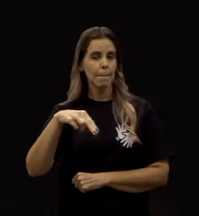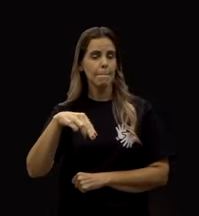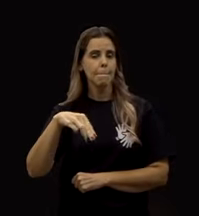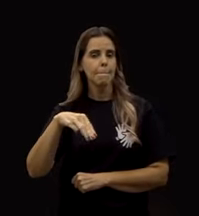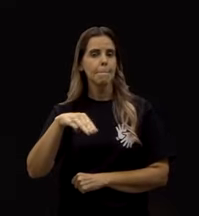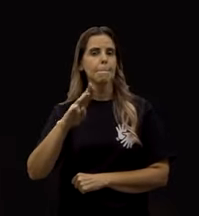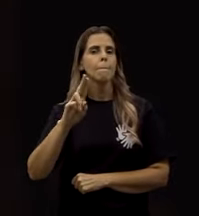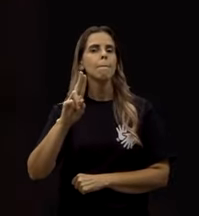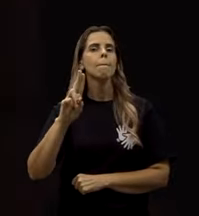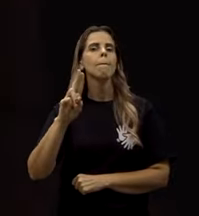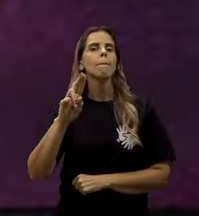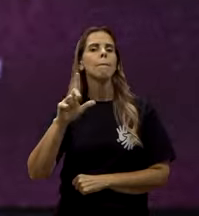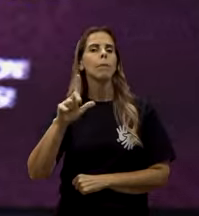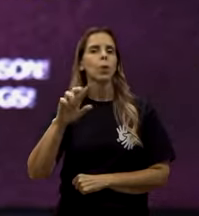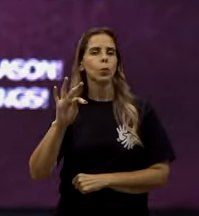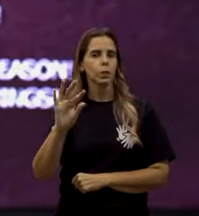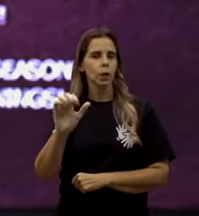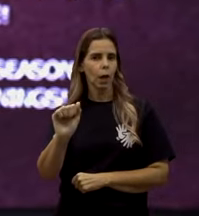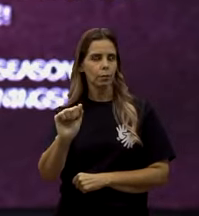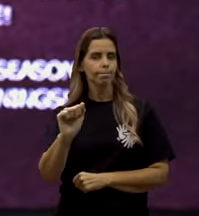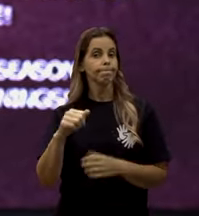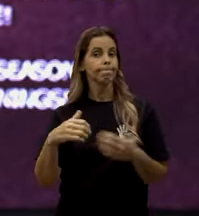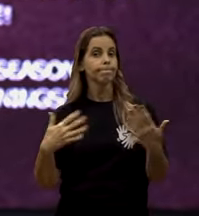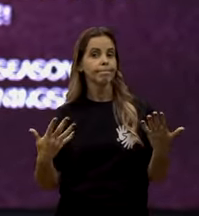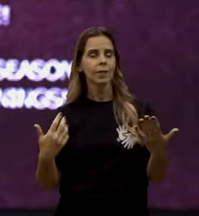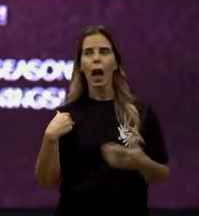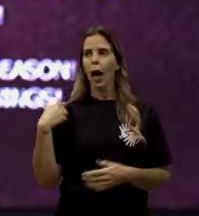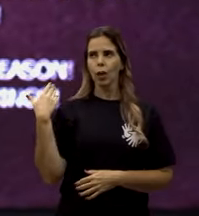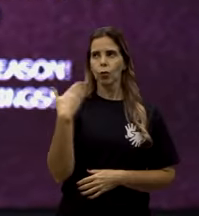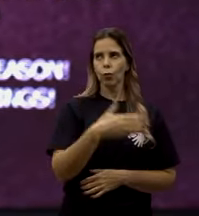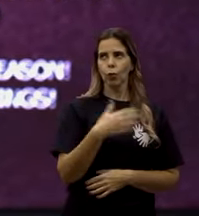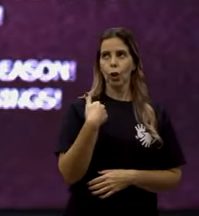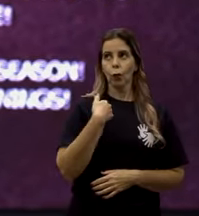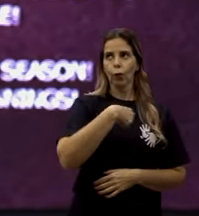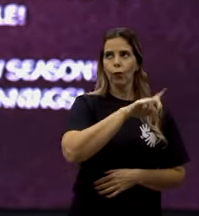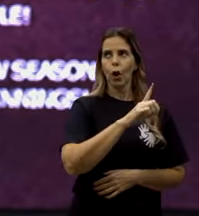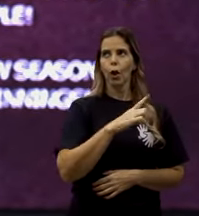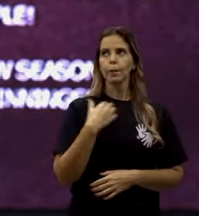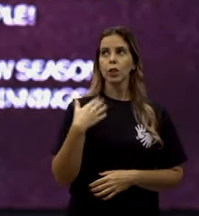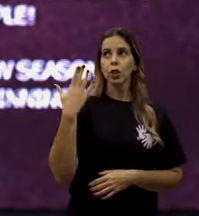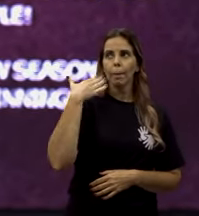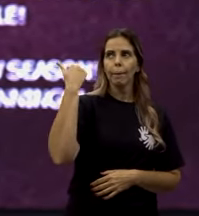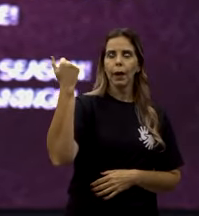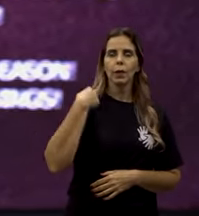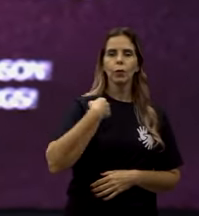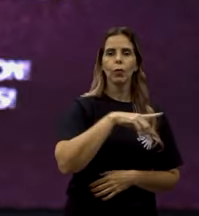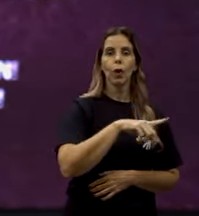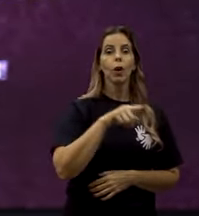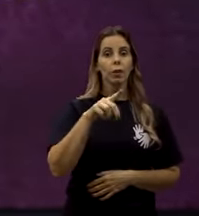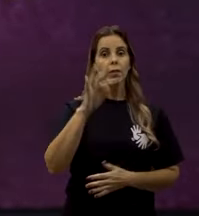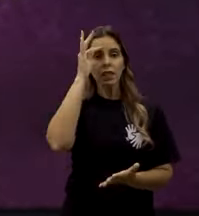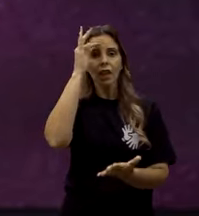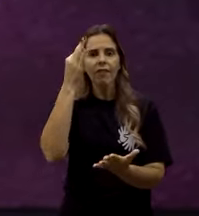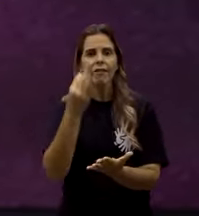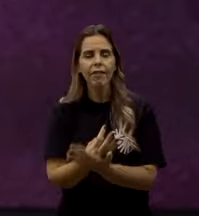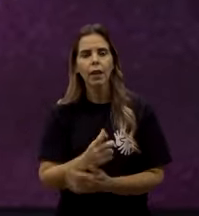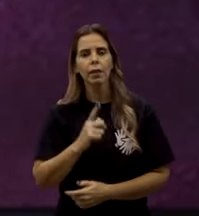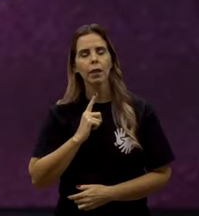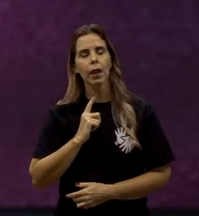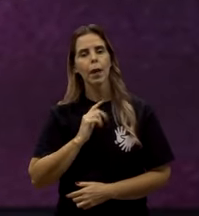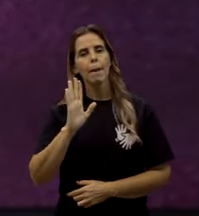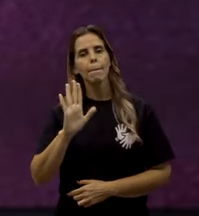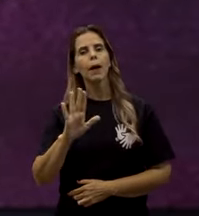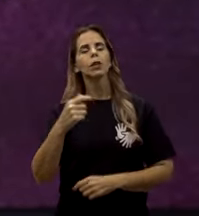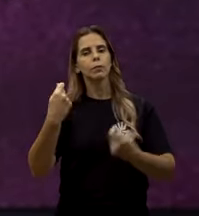qu ai meu deus do céu a eu vou que que você vai não sei todo mundo tá indo me chamaram me convidaram você tem fé Rapaz você só não tá exercitando a sua